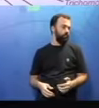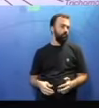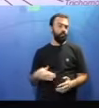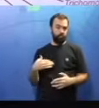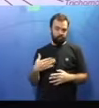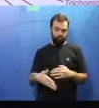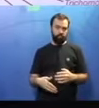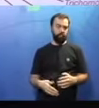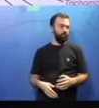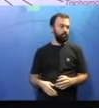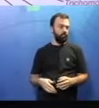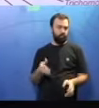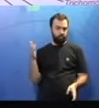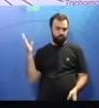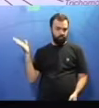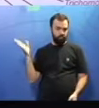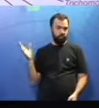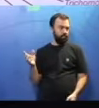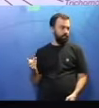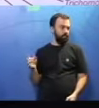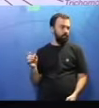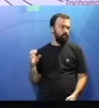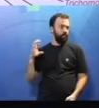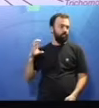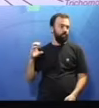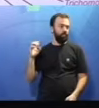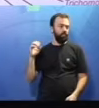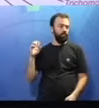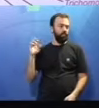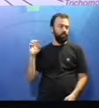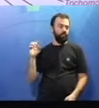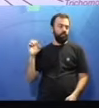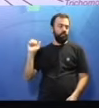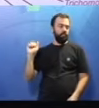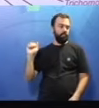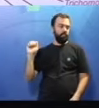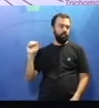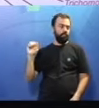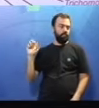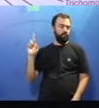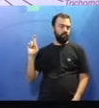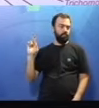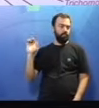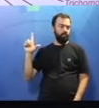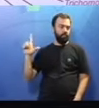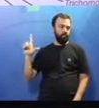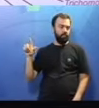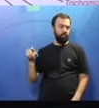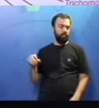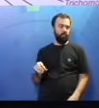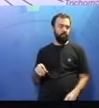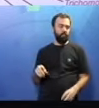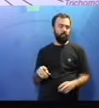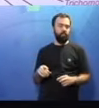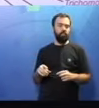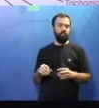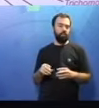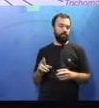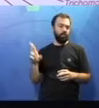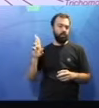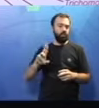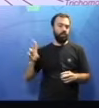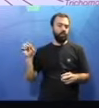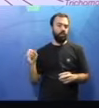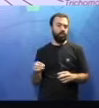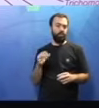O próximo sistema, Carl Woese, que viveu no século XX, ele criou um sistema de classificação com base em 3